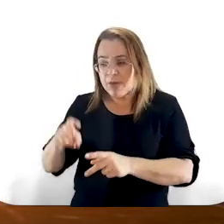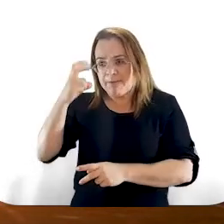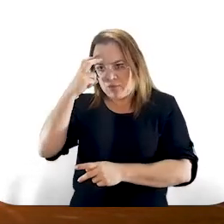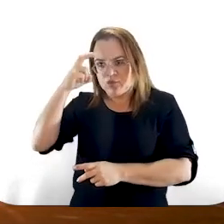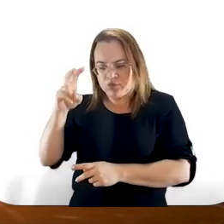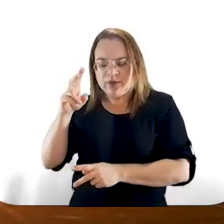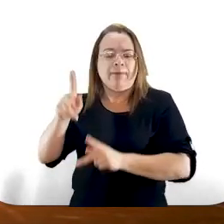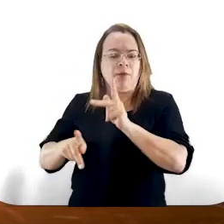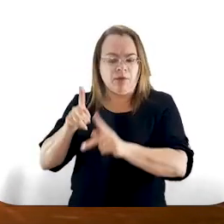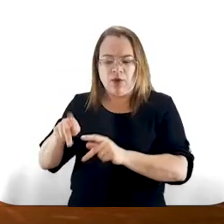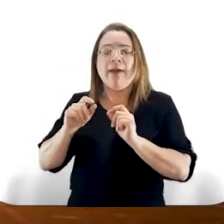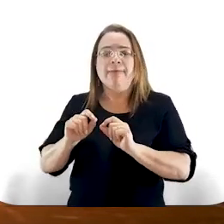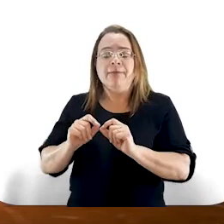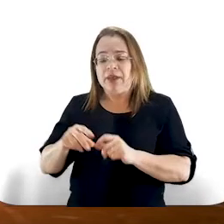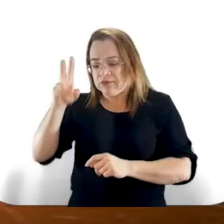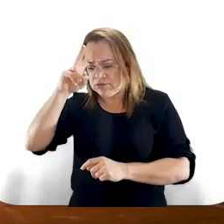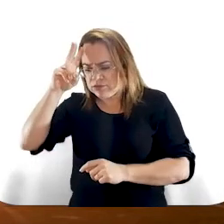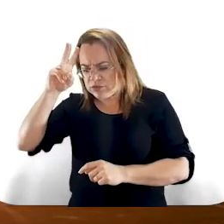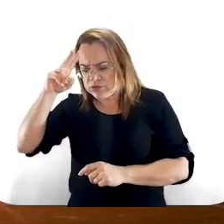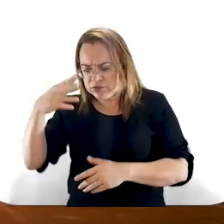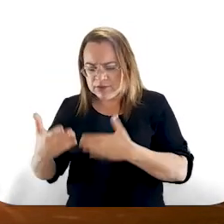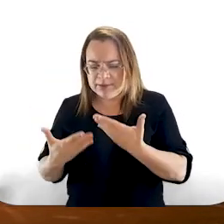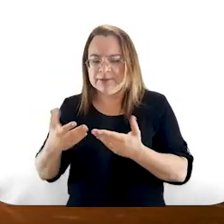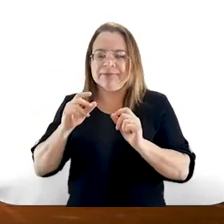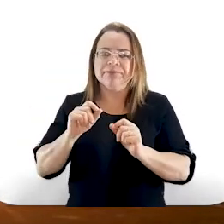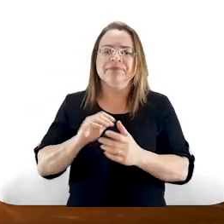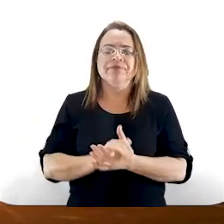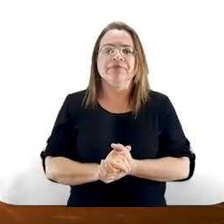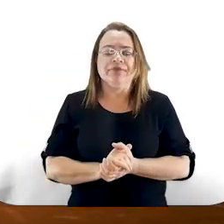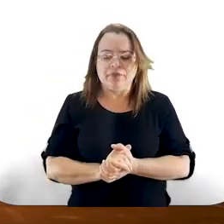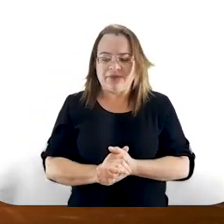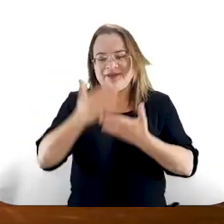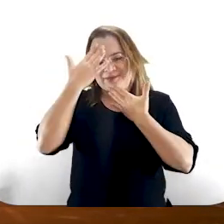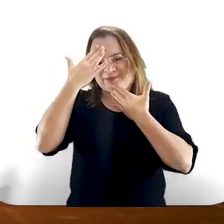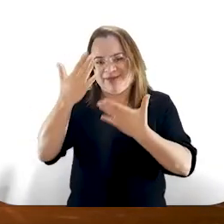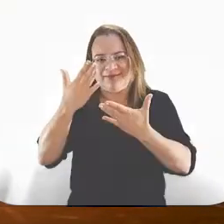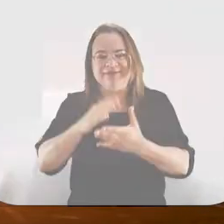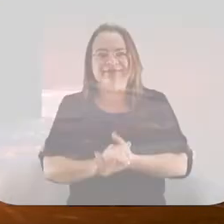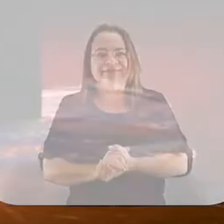E que histórias também que foram nos contadas. Muito obrigada.